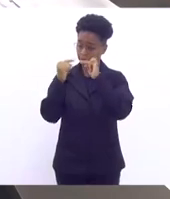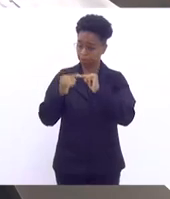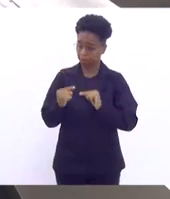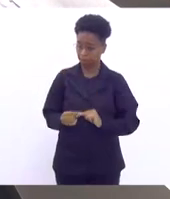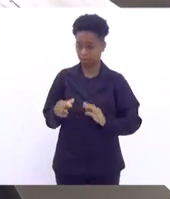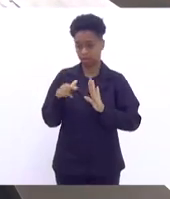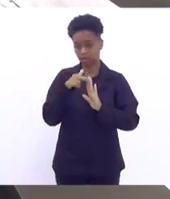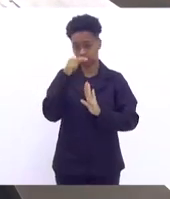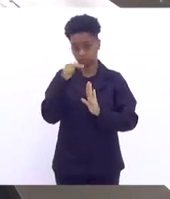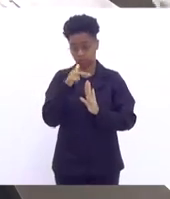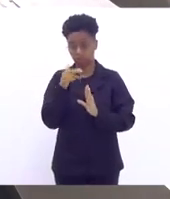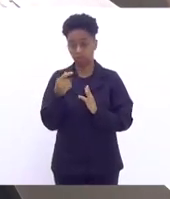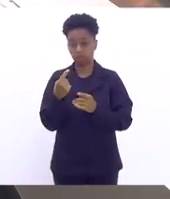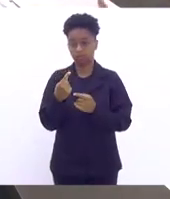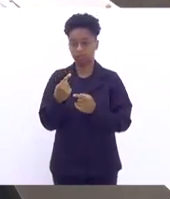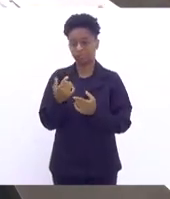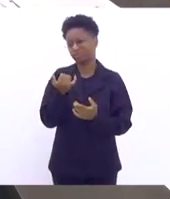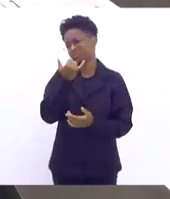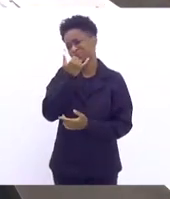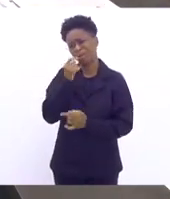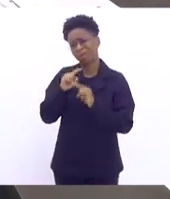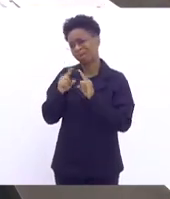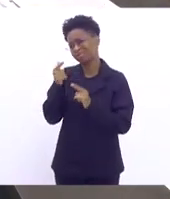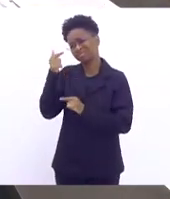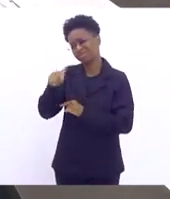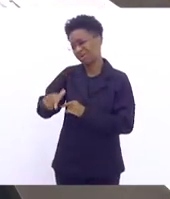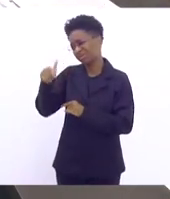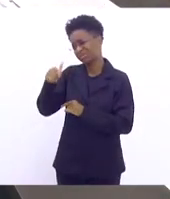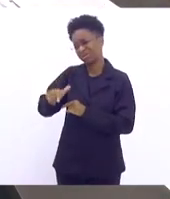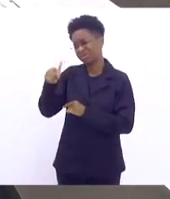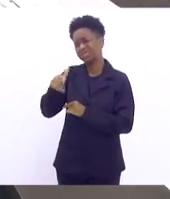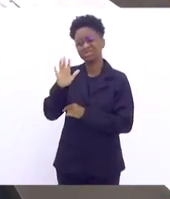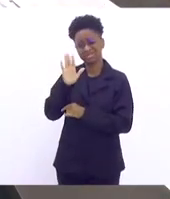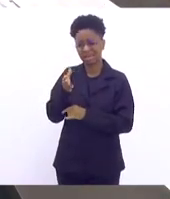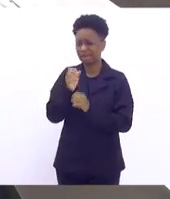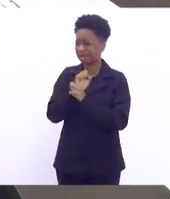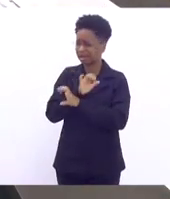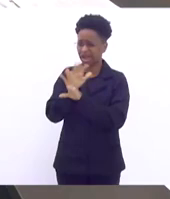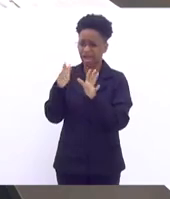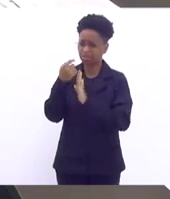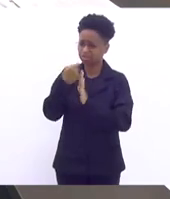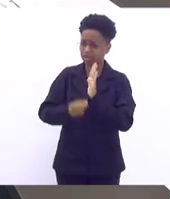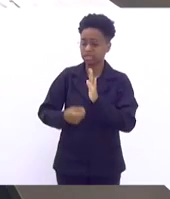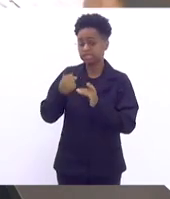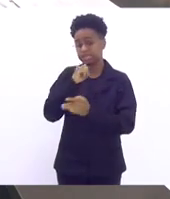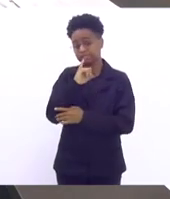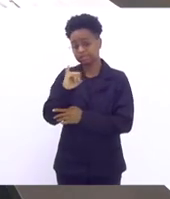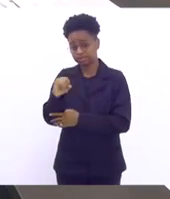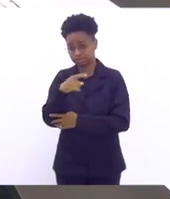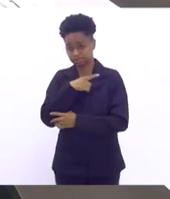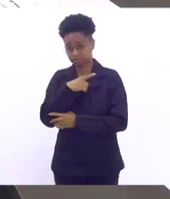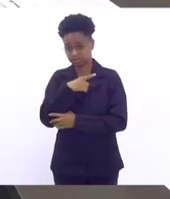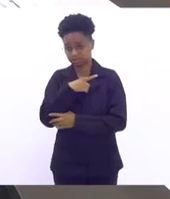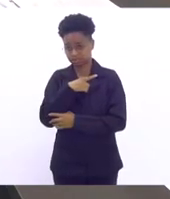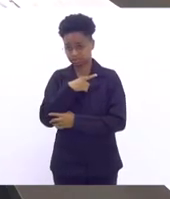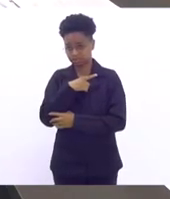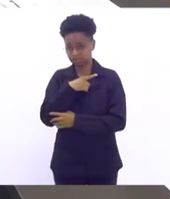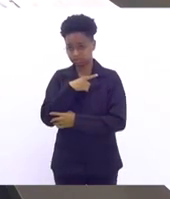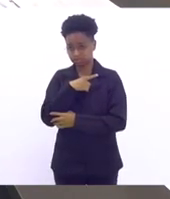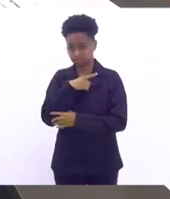uma vez mas isso é redundância se tem uma